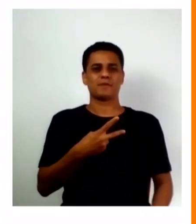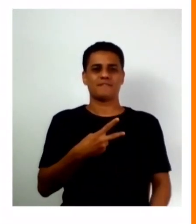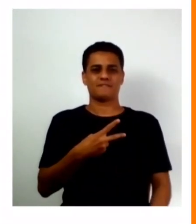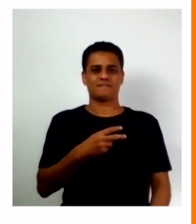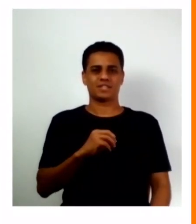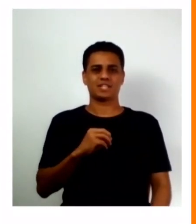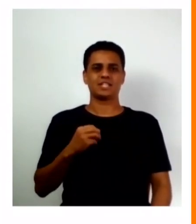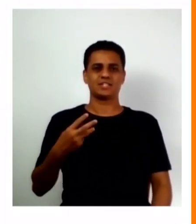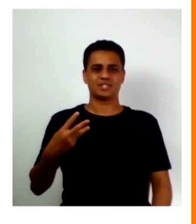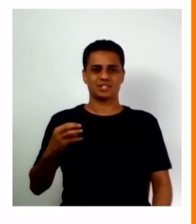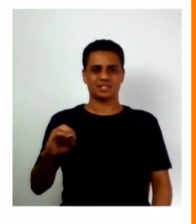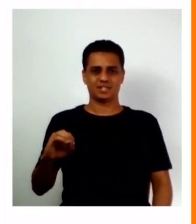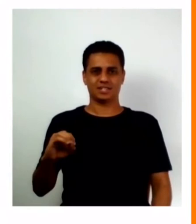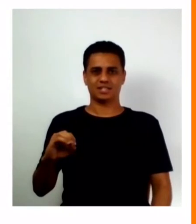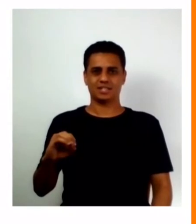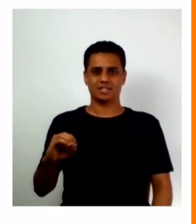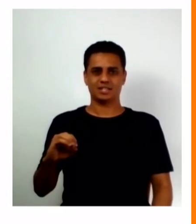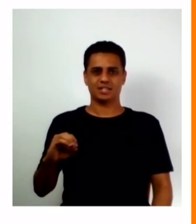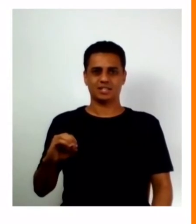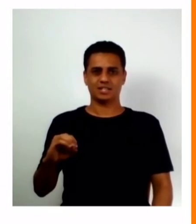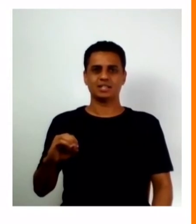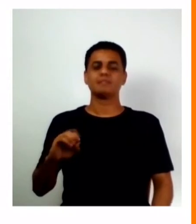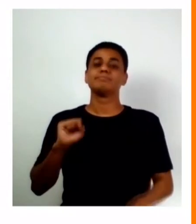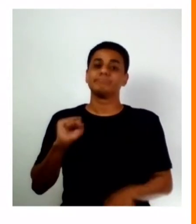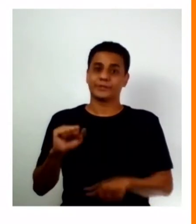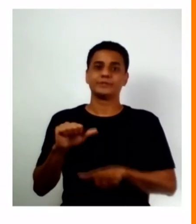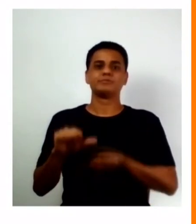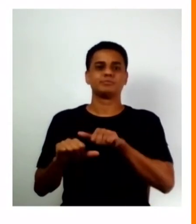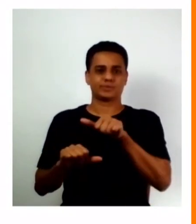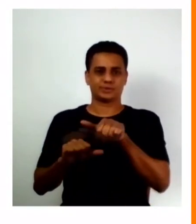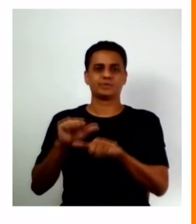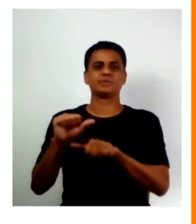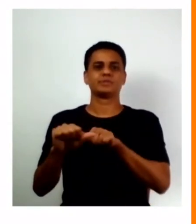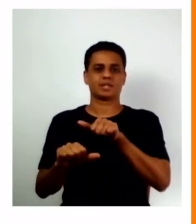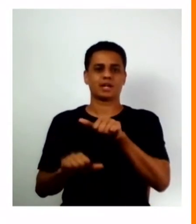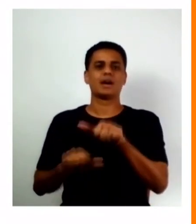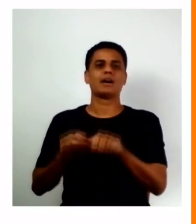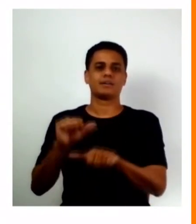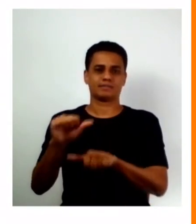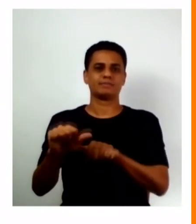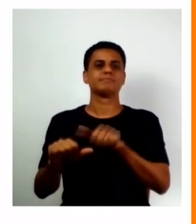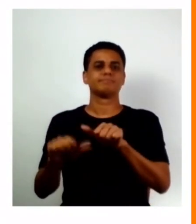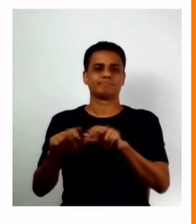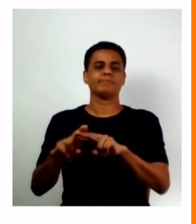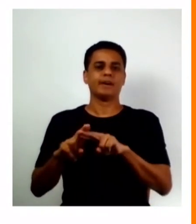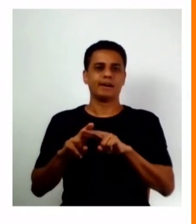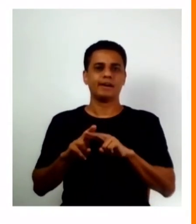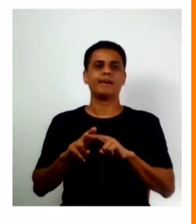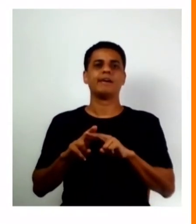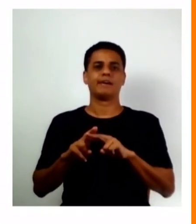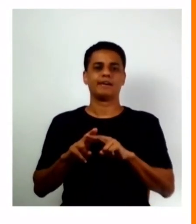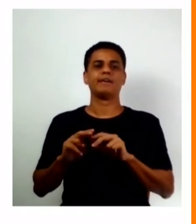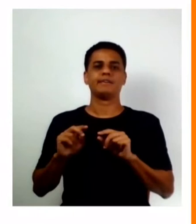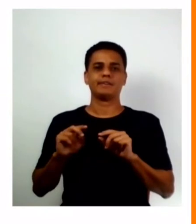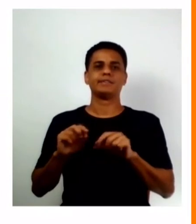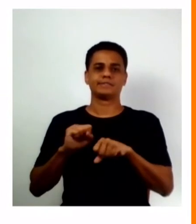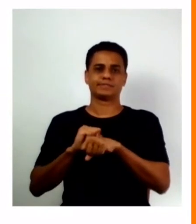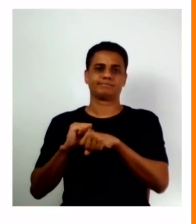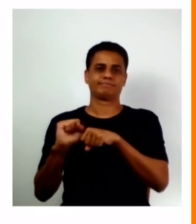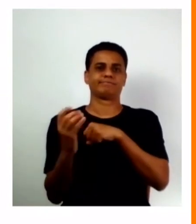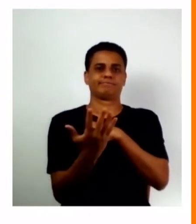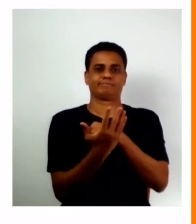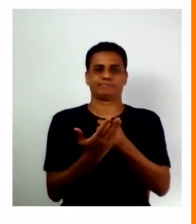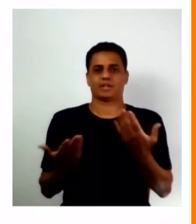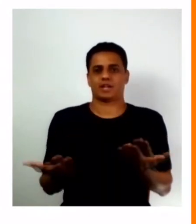podem alterar por os efectos da crise que estamos